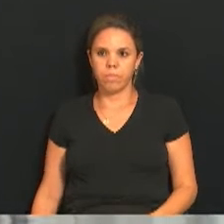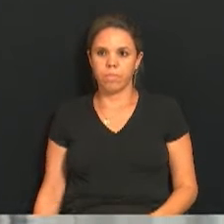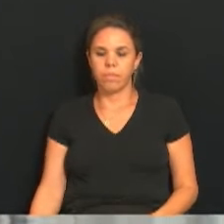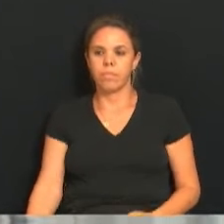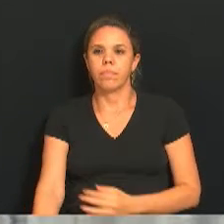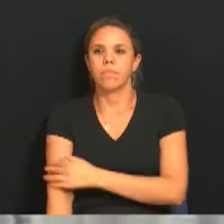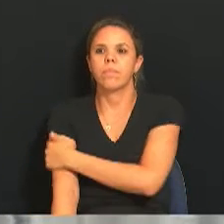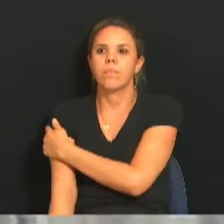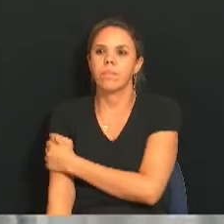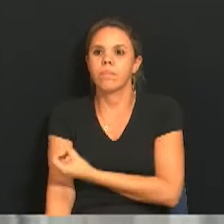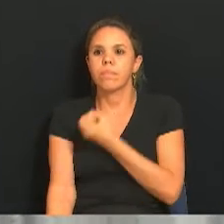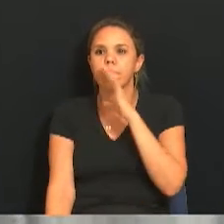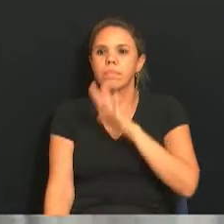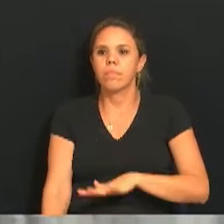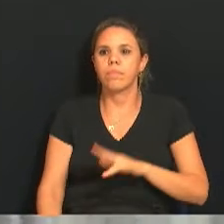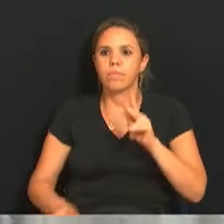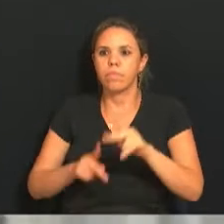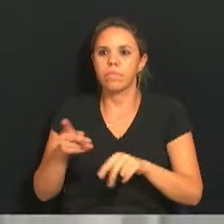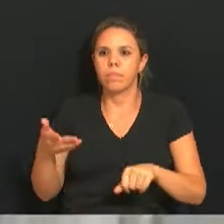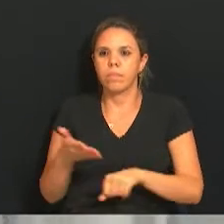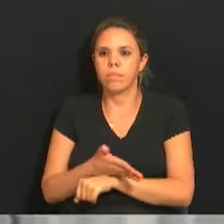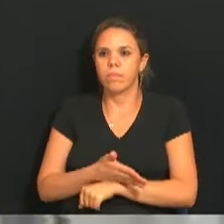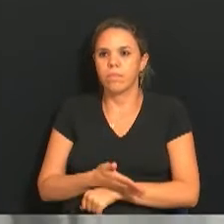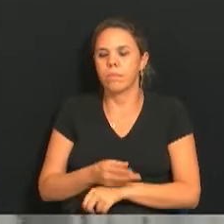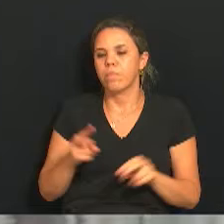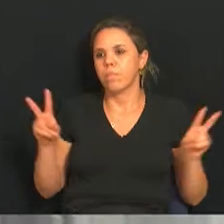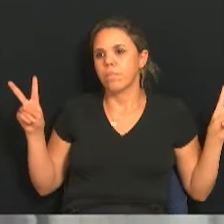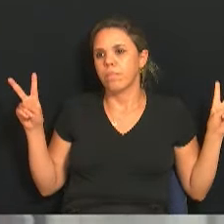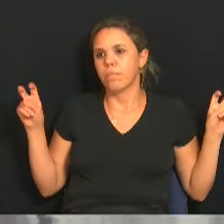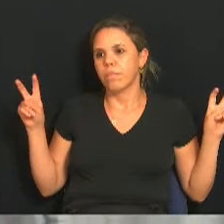Boa tarde a todos os participantes. É um tema